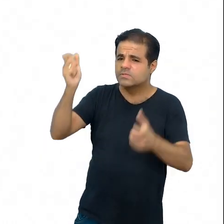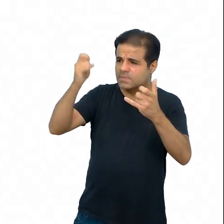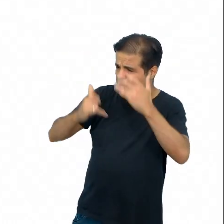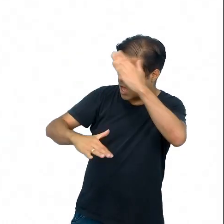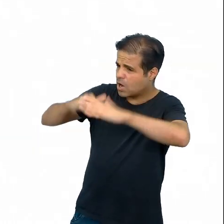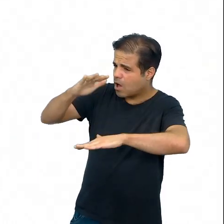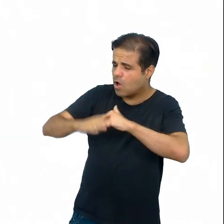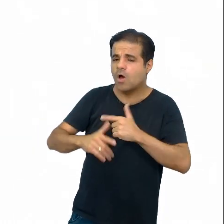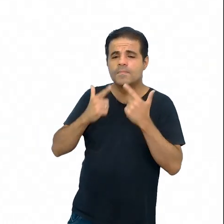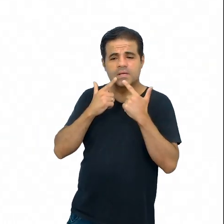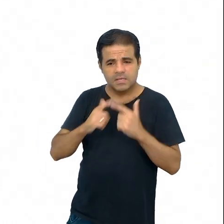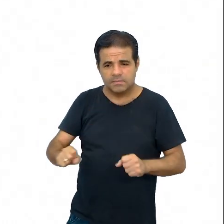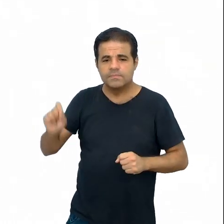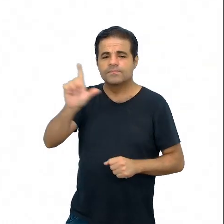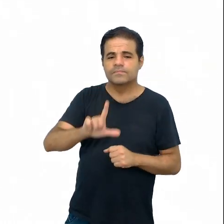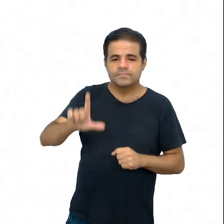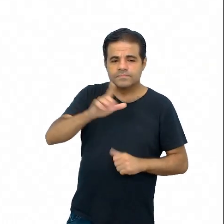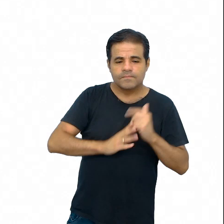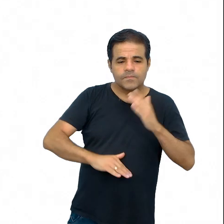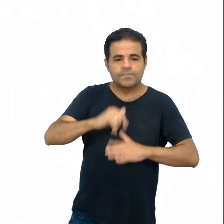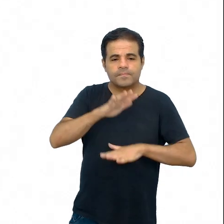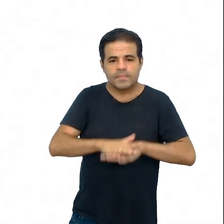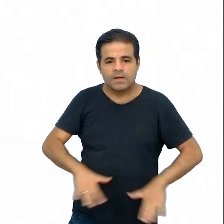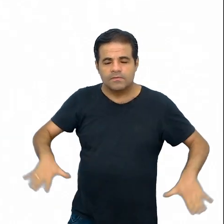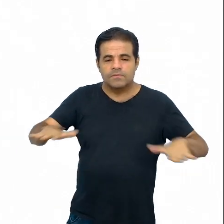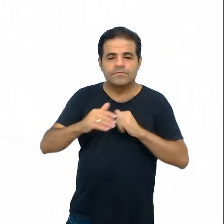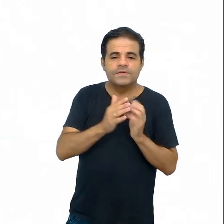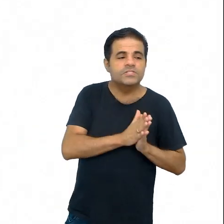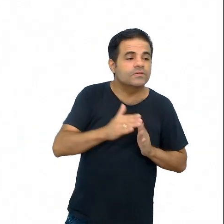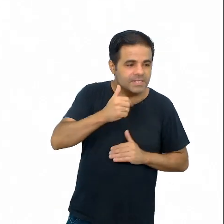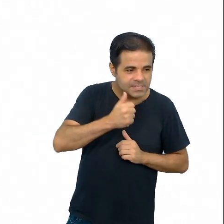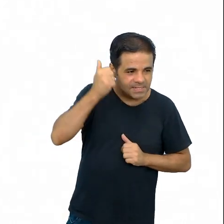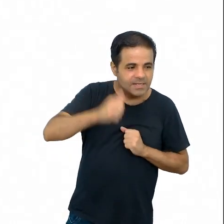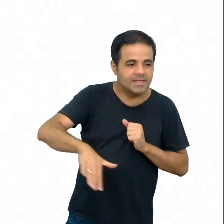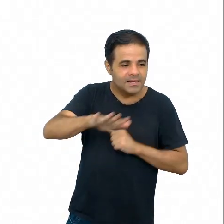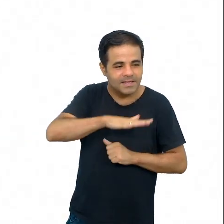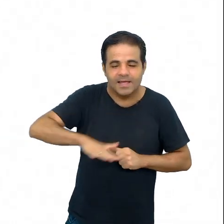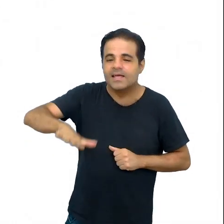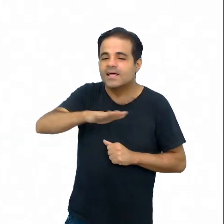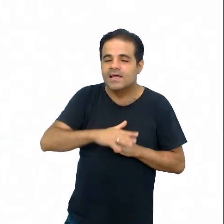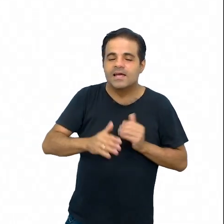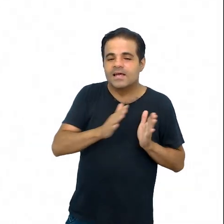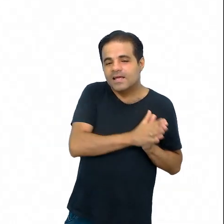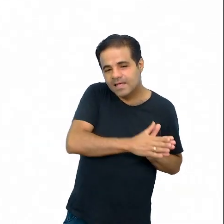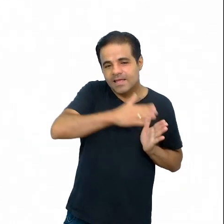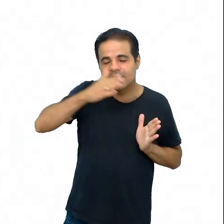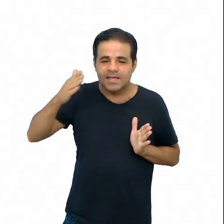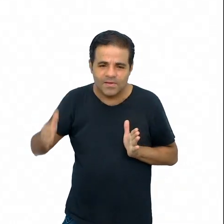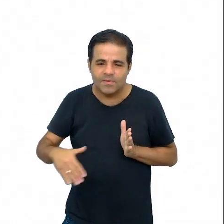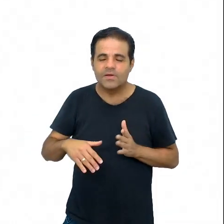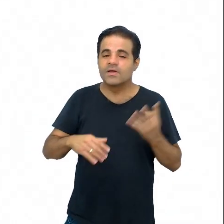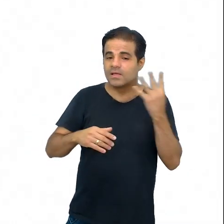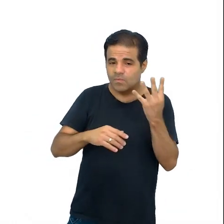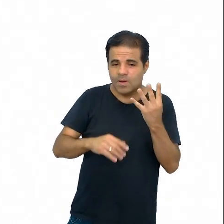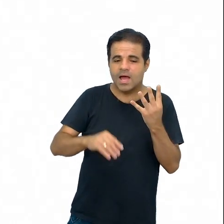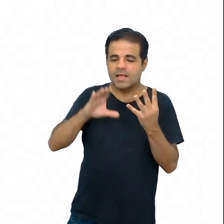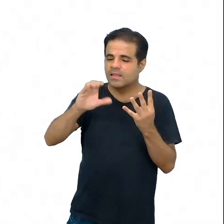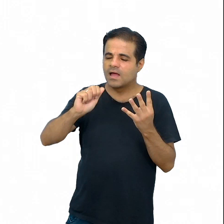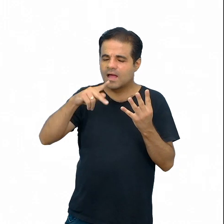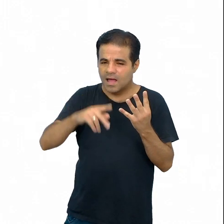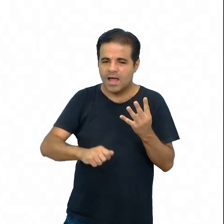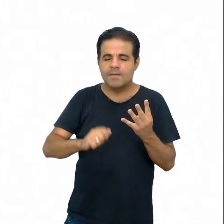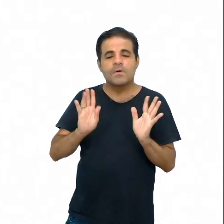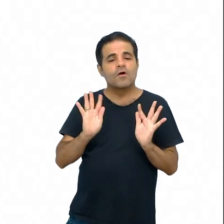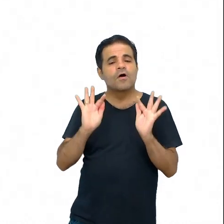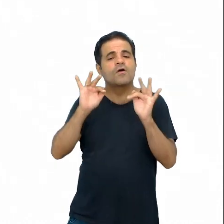obras literárias, porque traz também essa ideia do estudante, quando vai ler um livro, né, essa quarta capa, aquela que fica